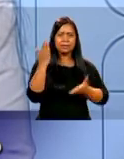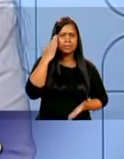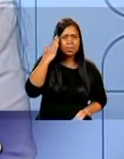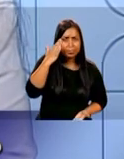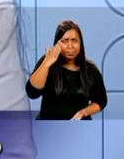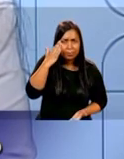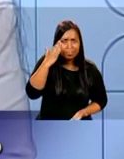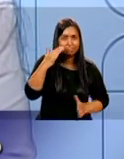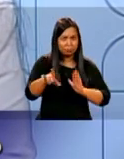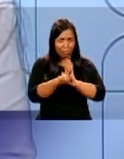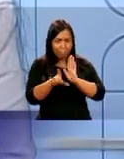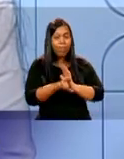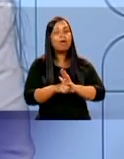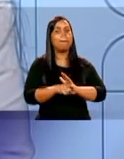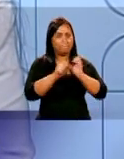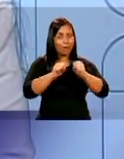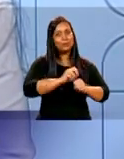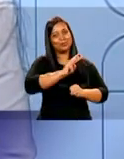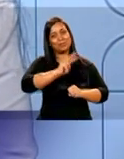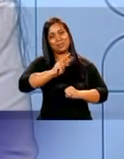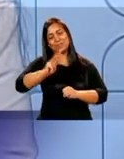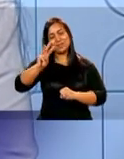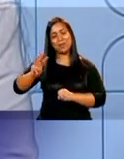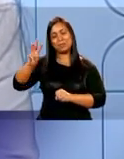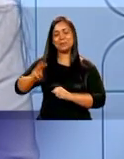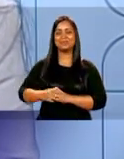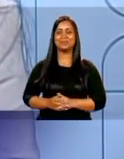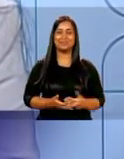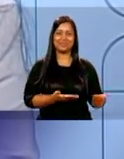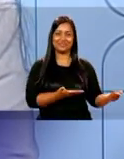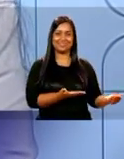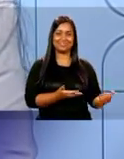mais sobre o Legislativo, você acessa o nosso site, que é o